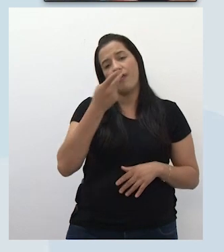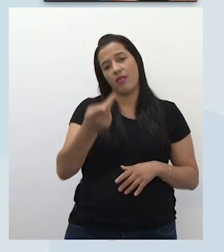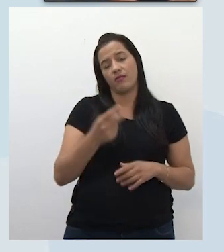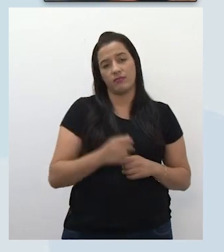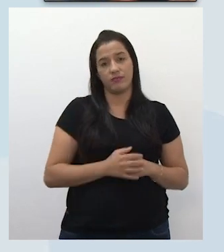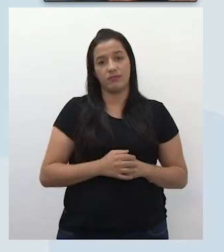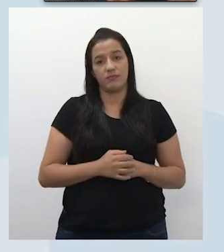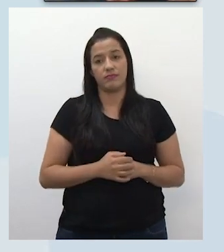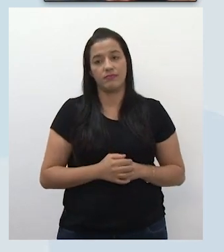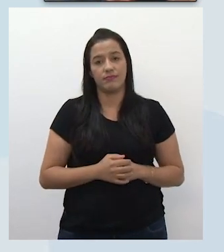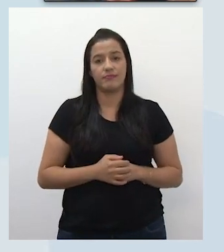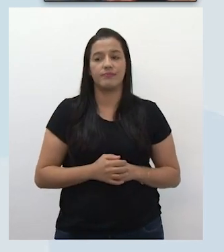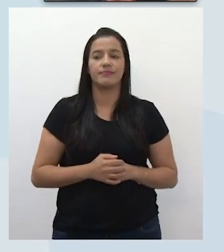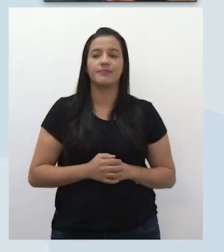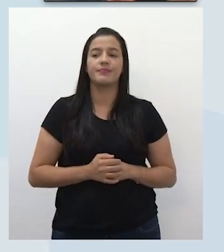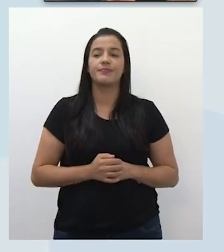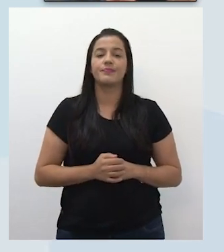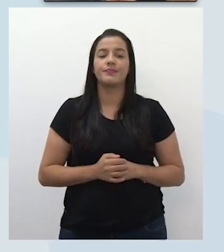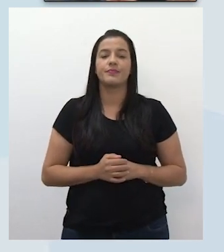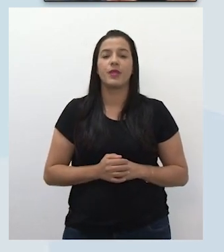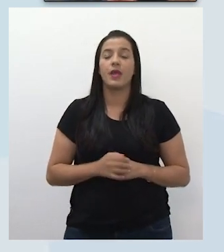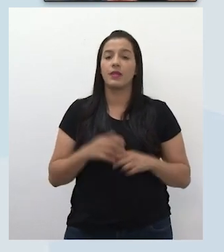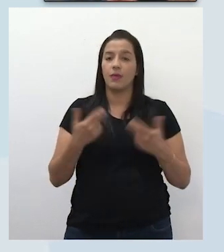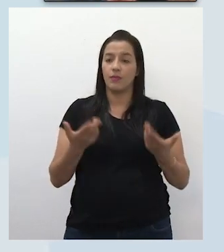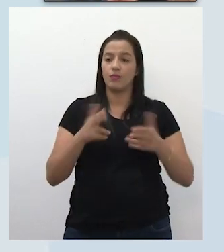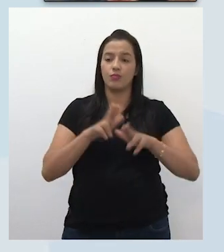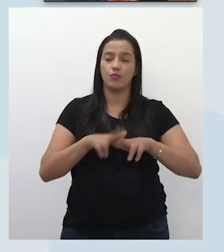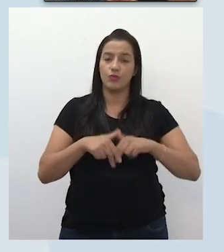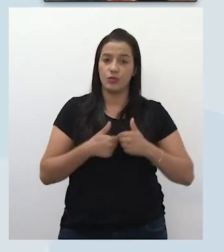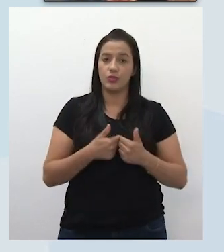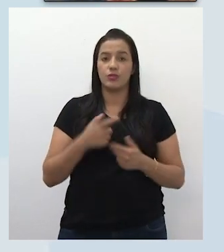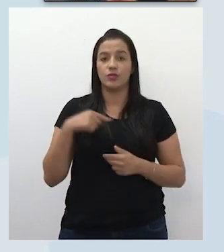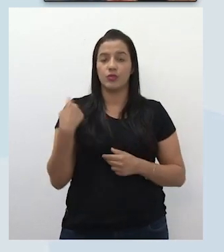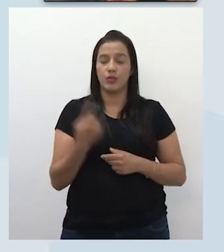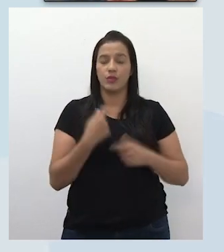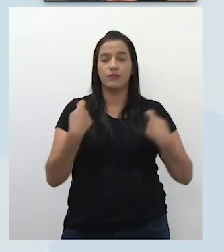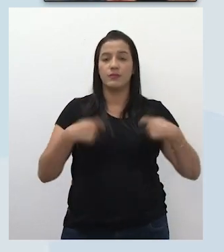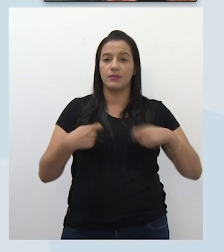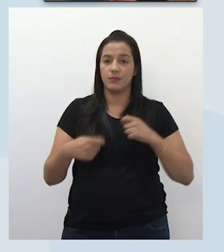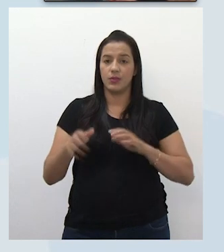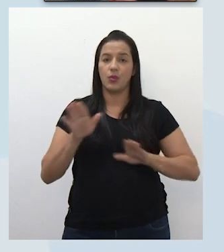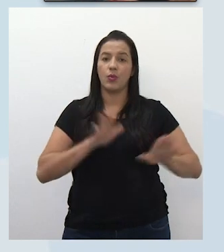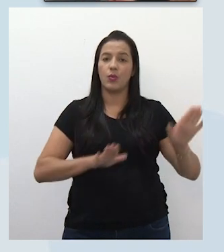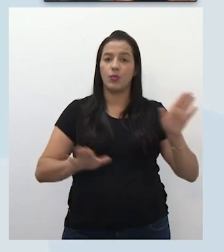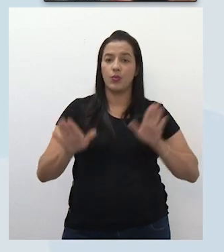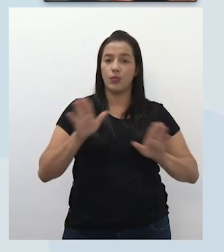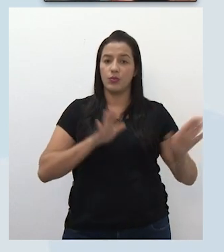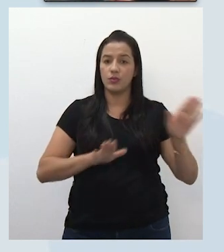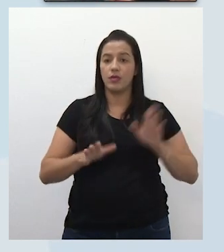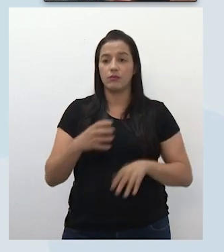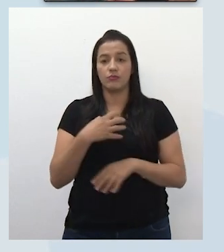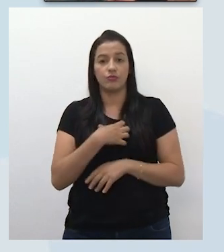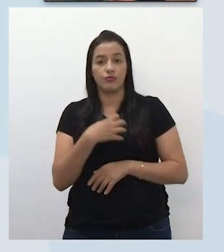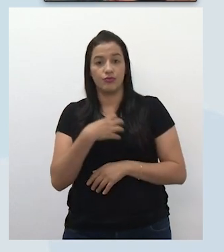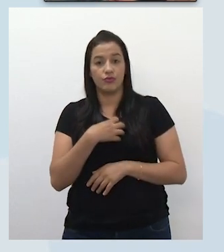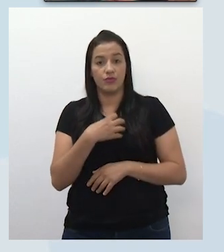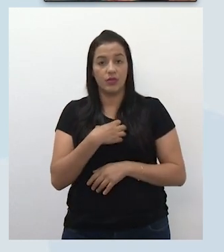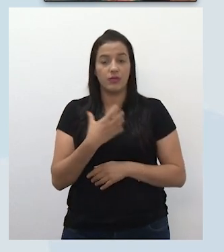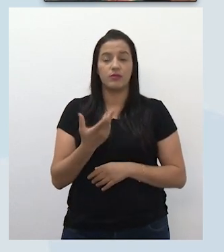que ele ouve nas palavras, né? Por isso a gente precisa ter tanto cuidado com a forma como a